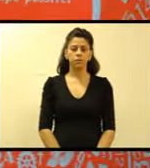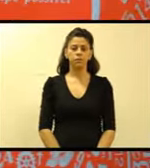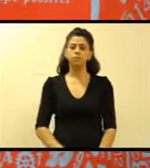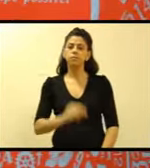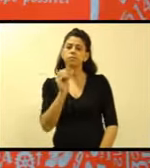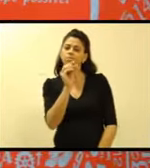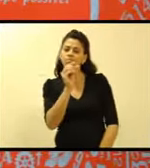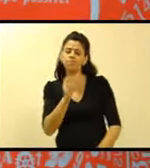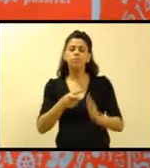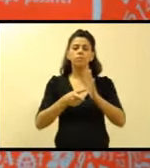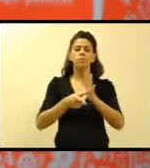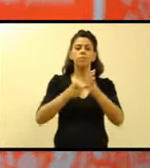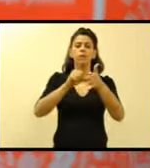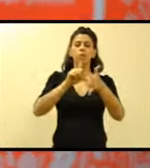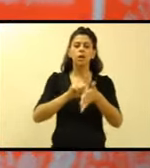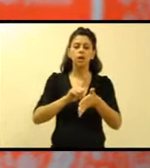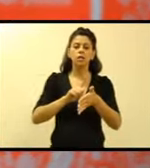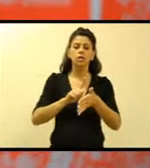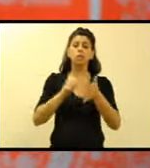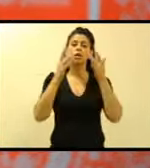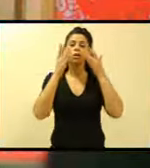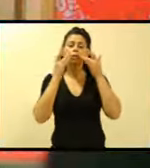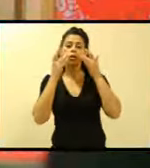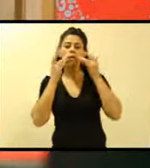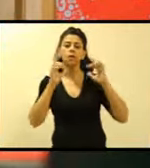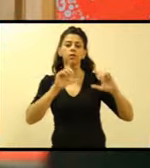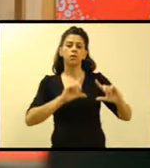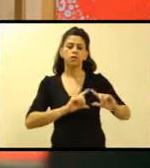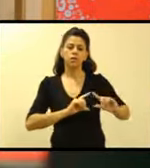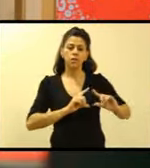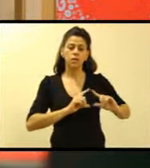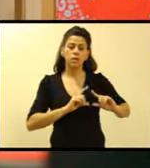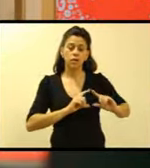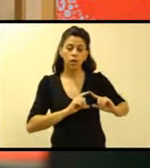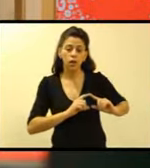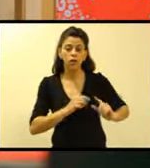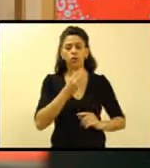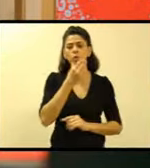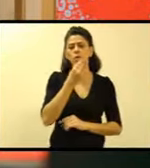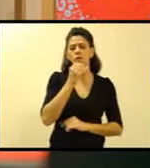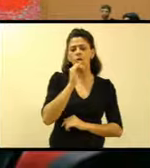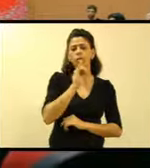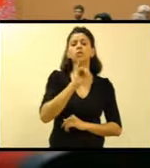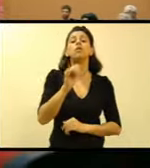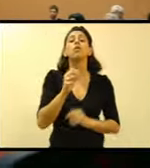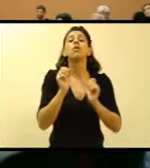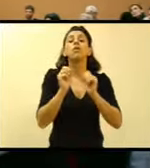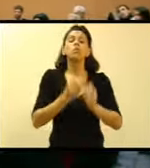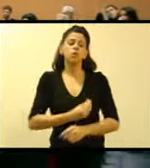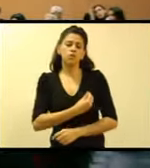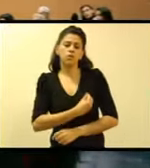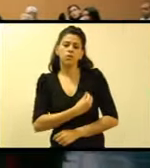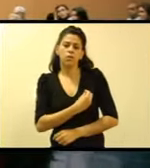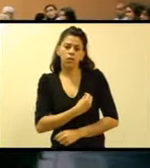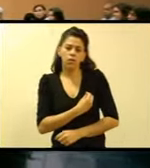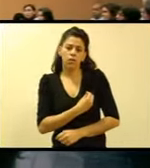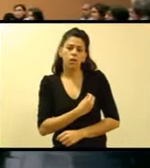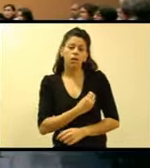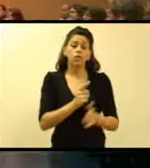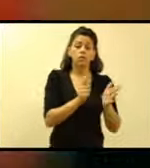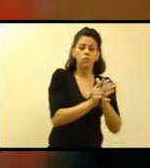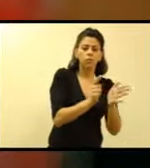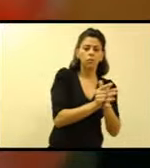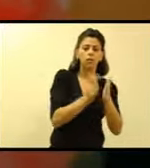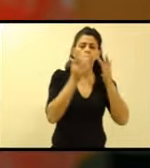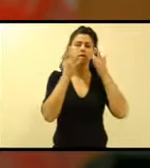Um pouco antes, no anfiteatro da UFSJ, o artista nos contou sobre sua trajetória entre os papéis, a poesia e